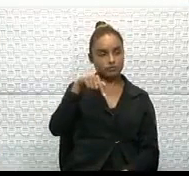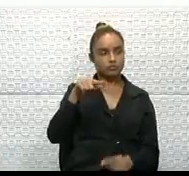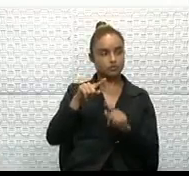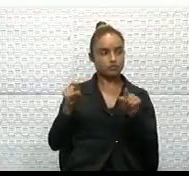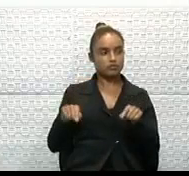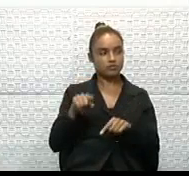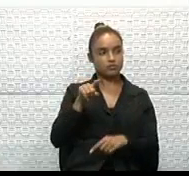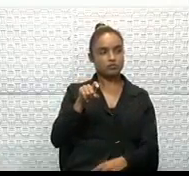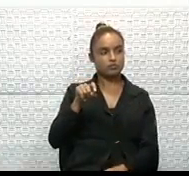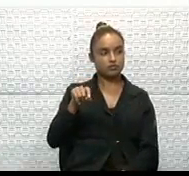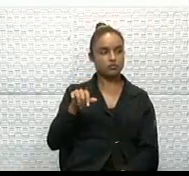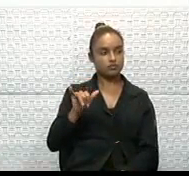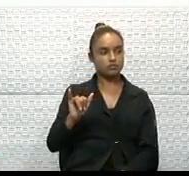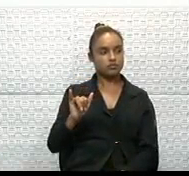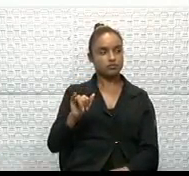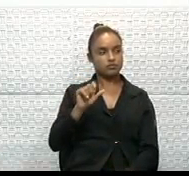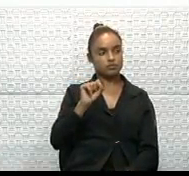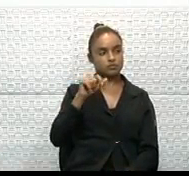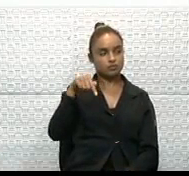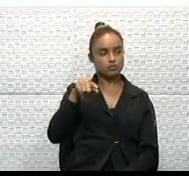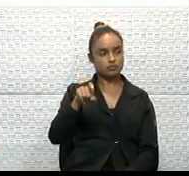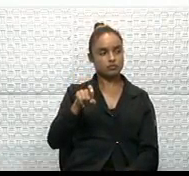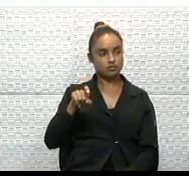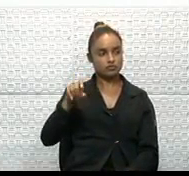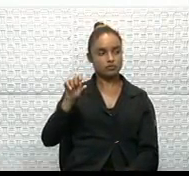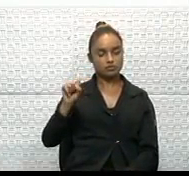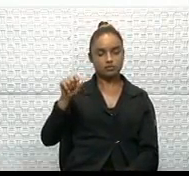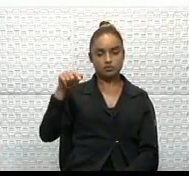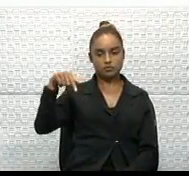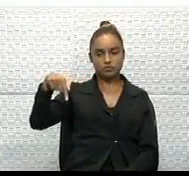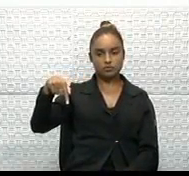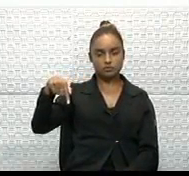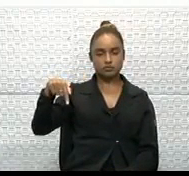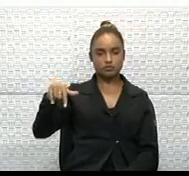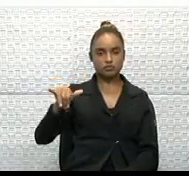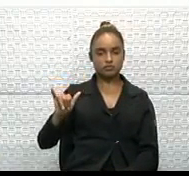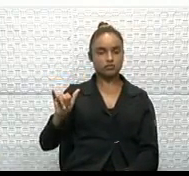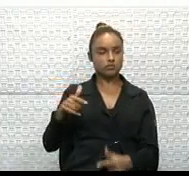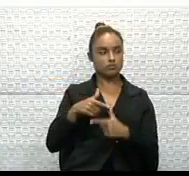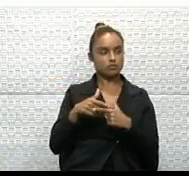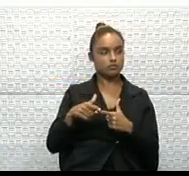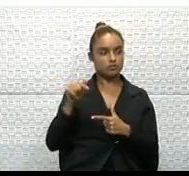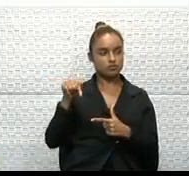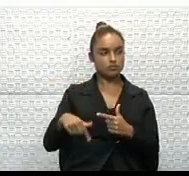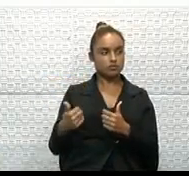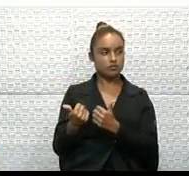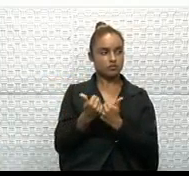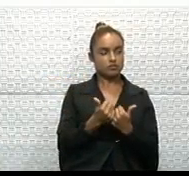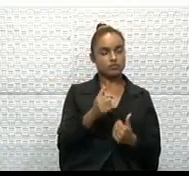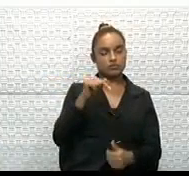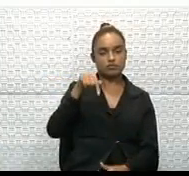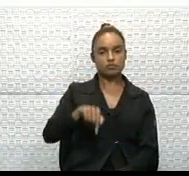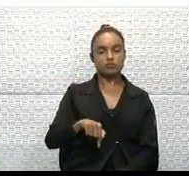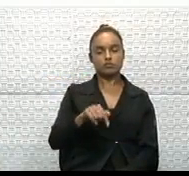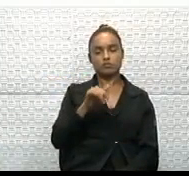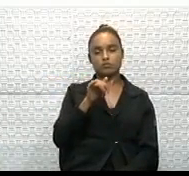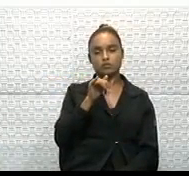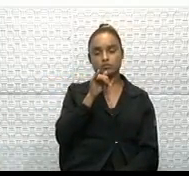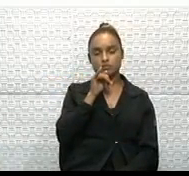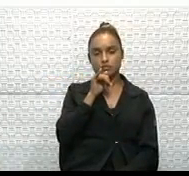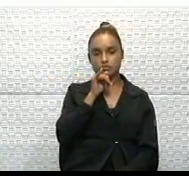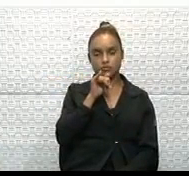por SQ de x vezes o SQ de y. Substituindo, veja que no lugar do SQ